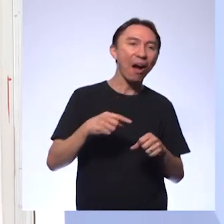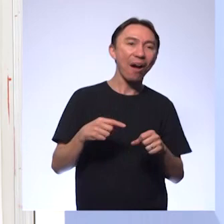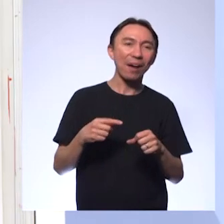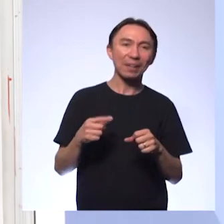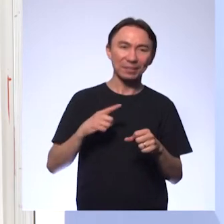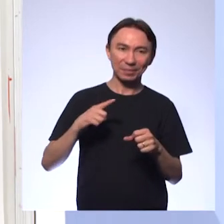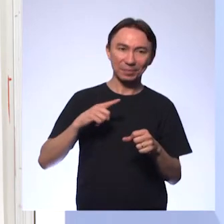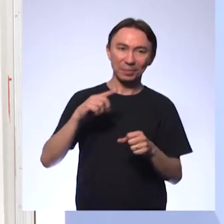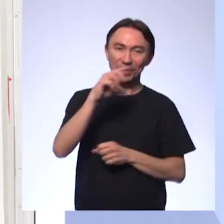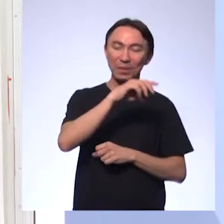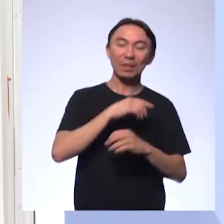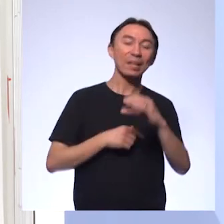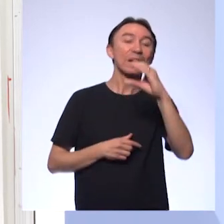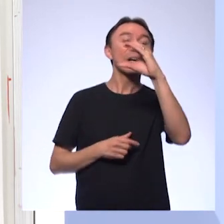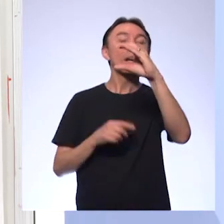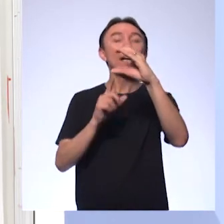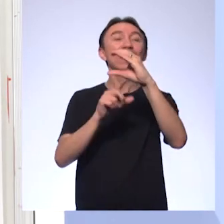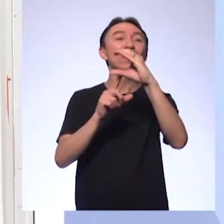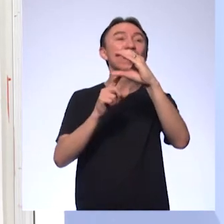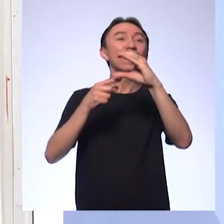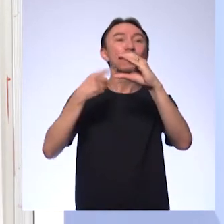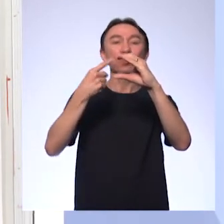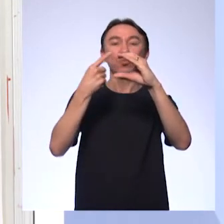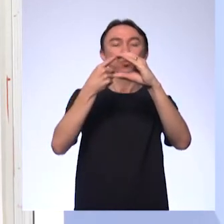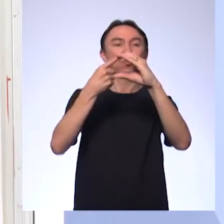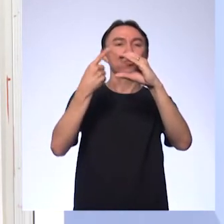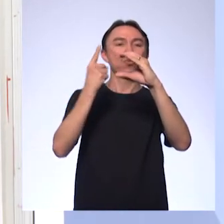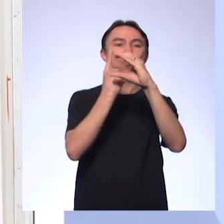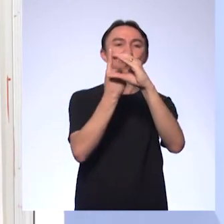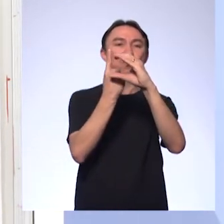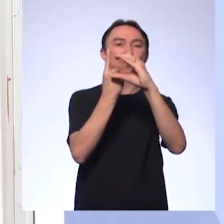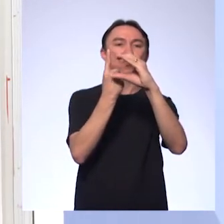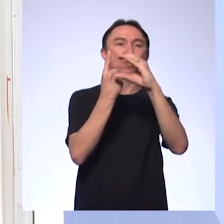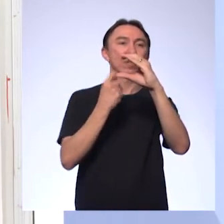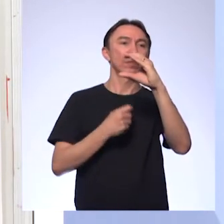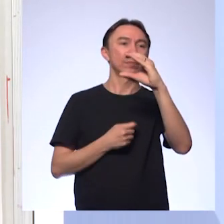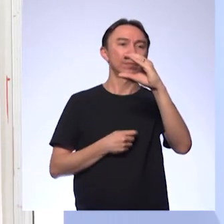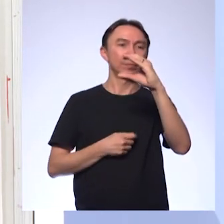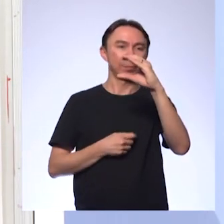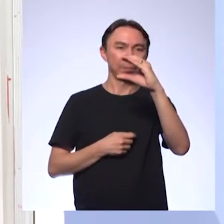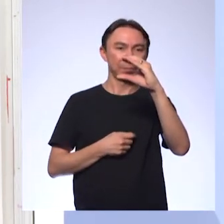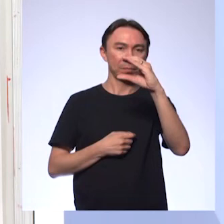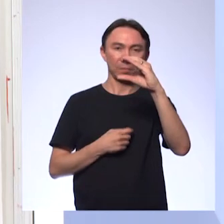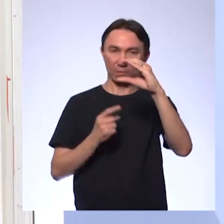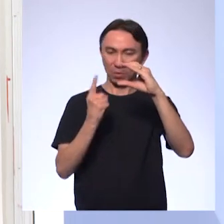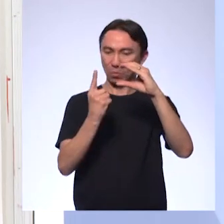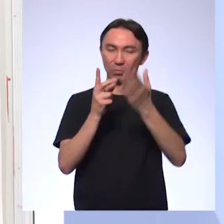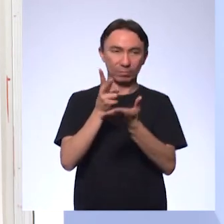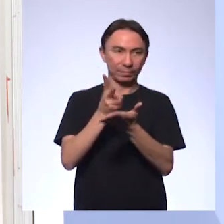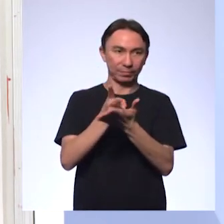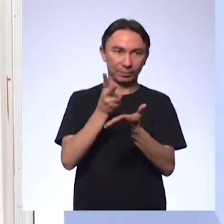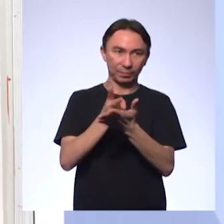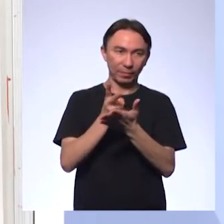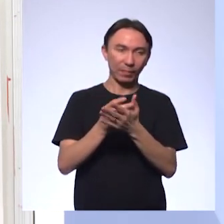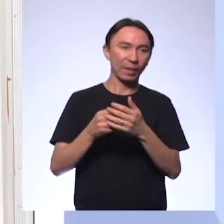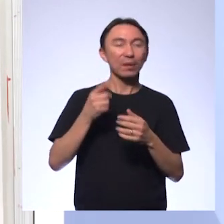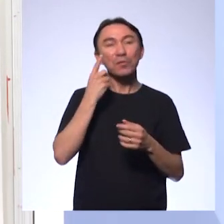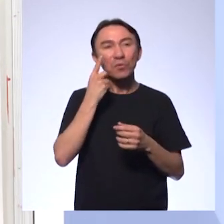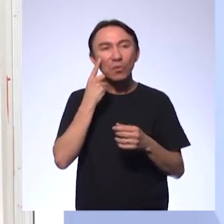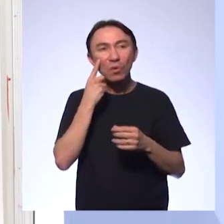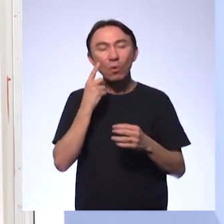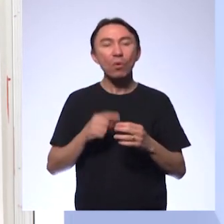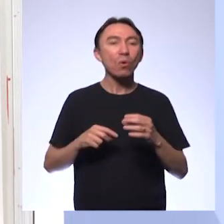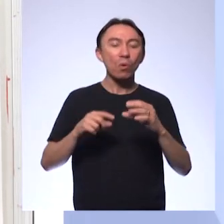1. Então, todos esses vai ter o carbono 1. 1 e 1. E aí eu vou contar no